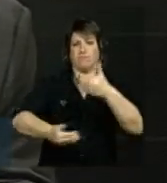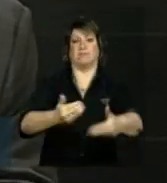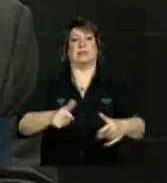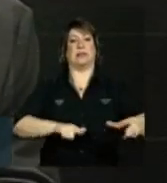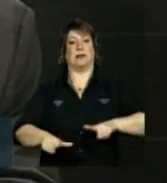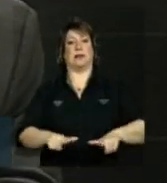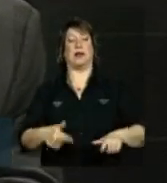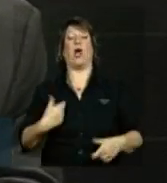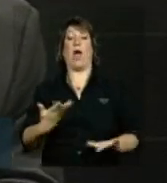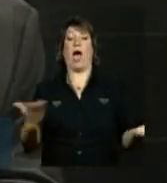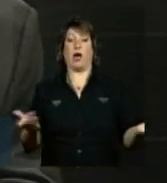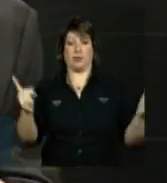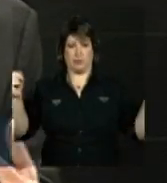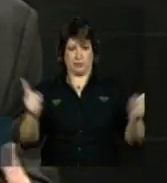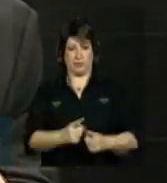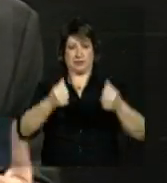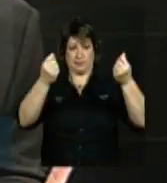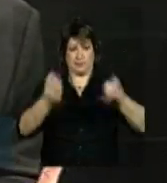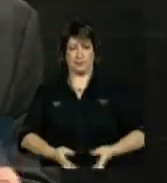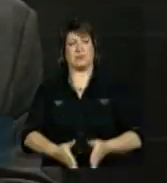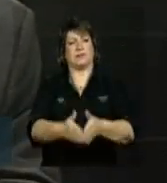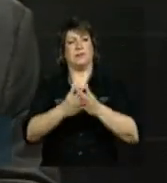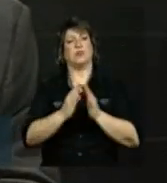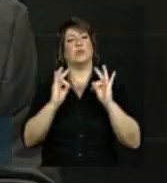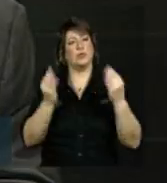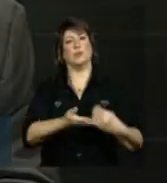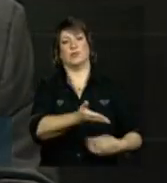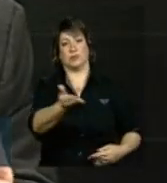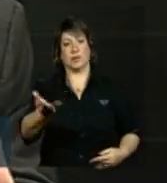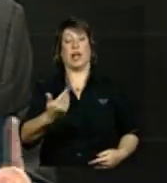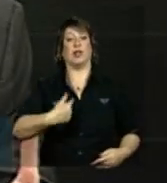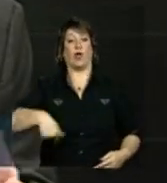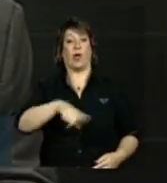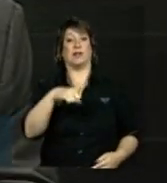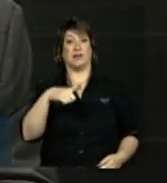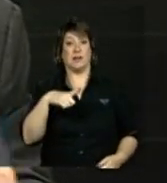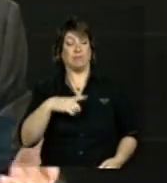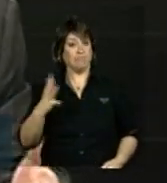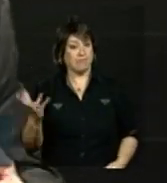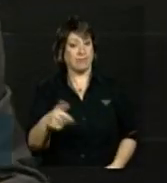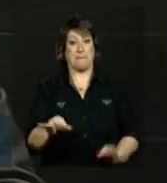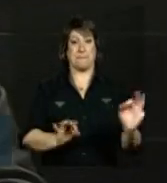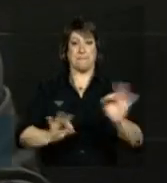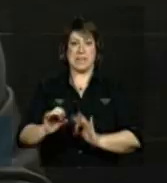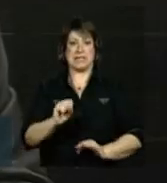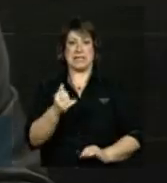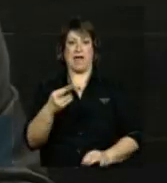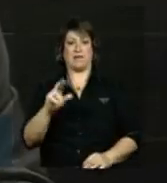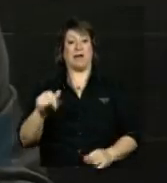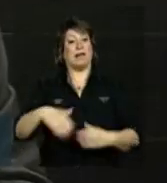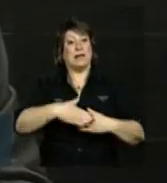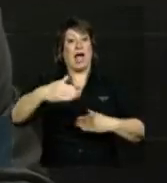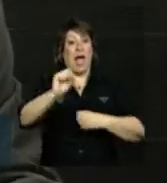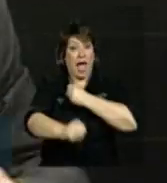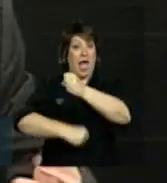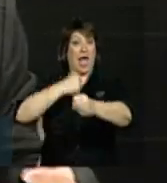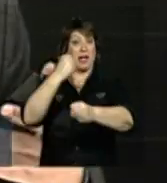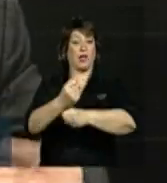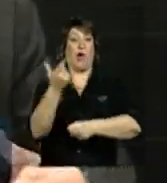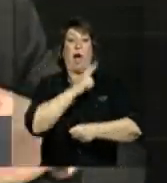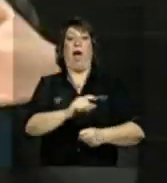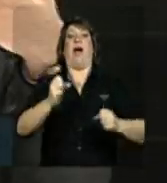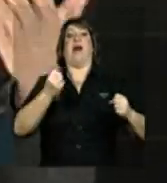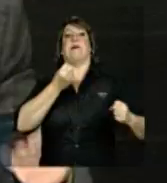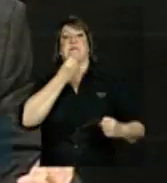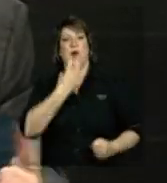aqui concluir, conclamando a todos e todas para que tenhamos um grande plano safra e daqui a 1 ano possamos estar